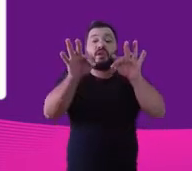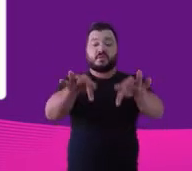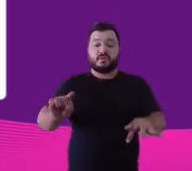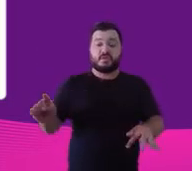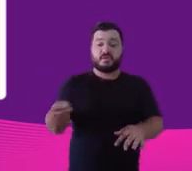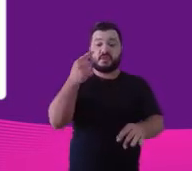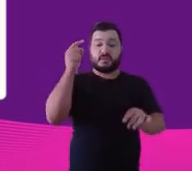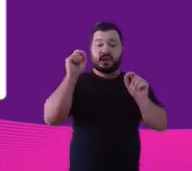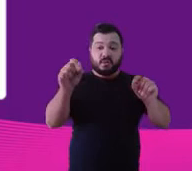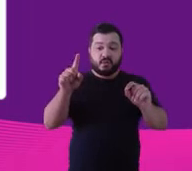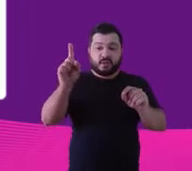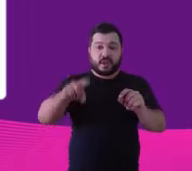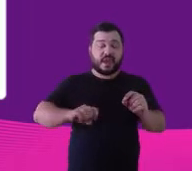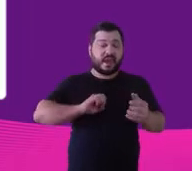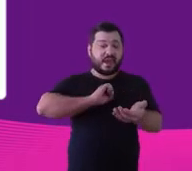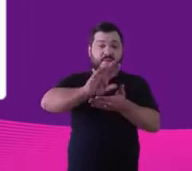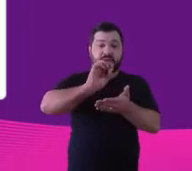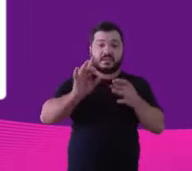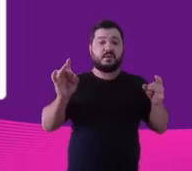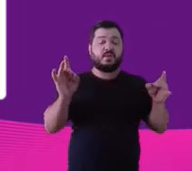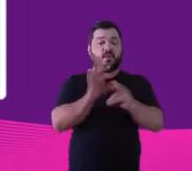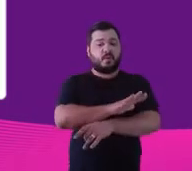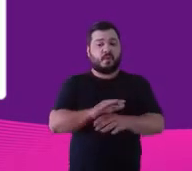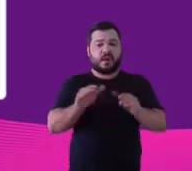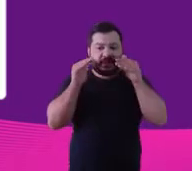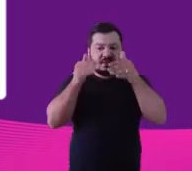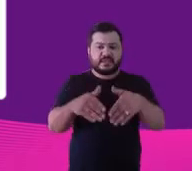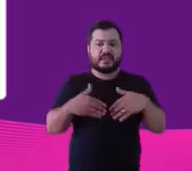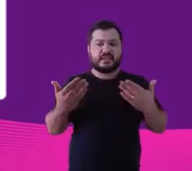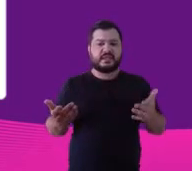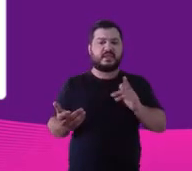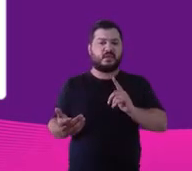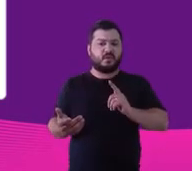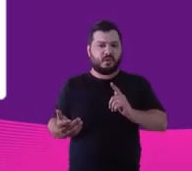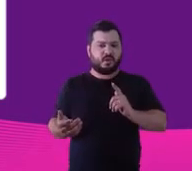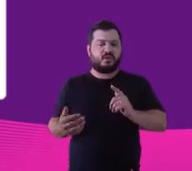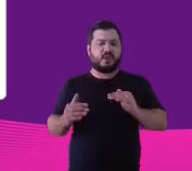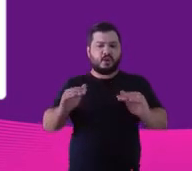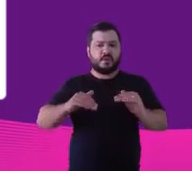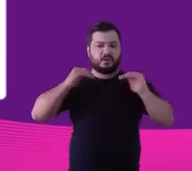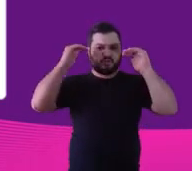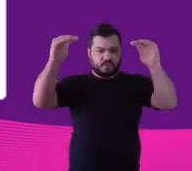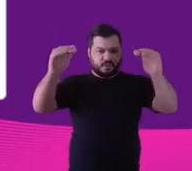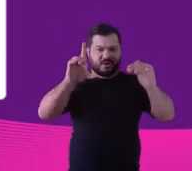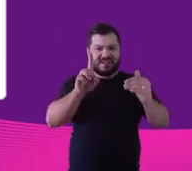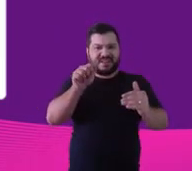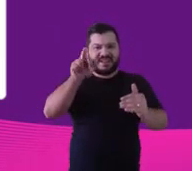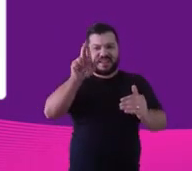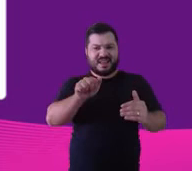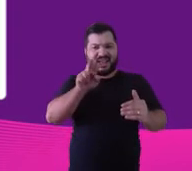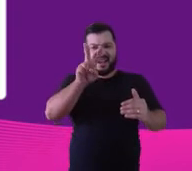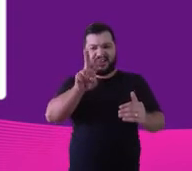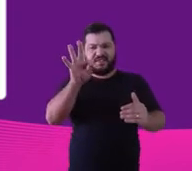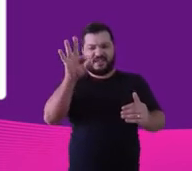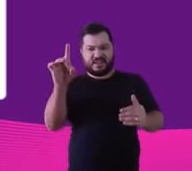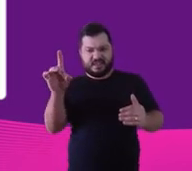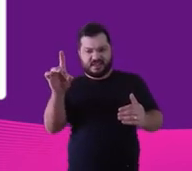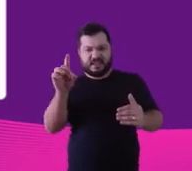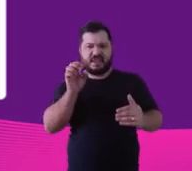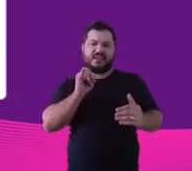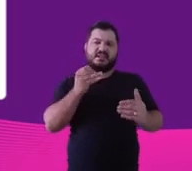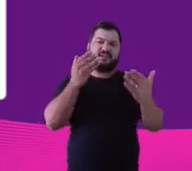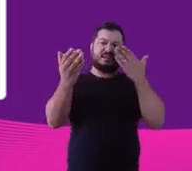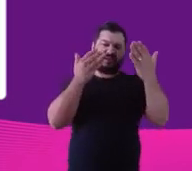primário era eles são completa né então se tem uma super novidade pura vdd era